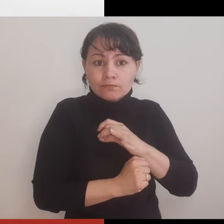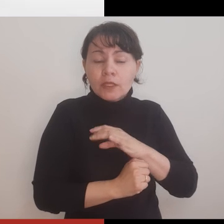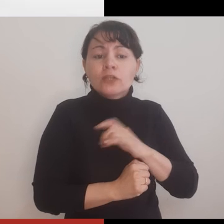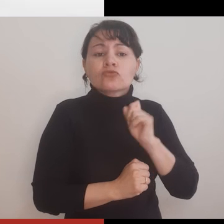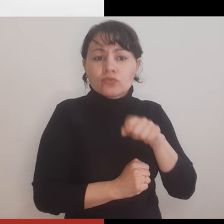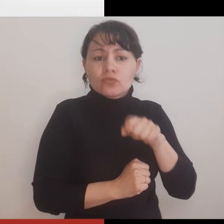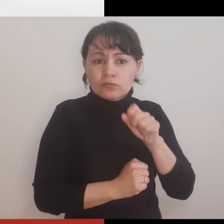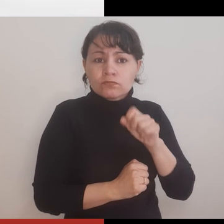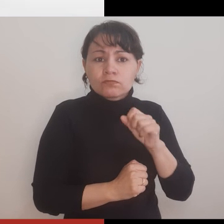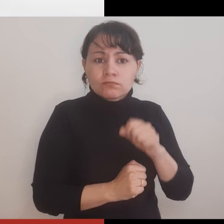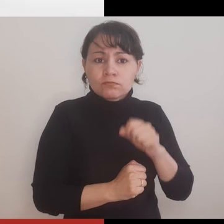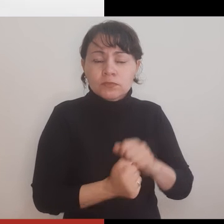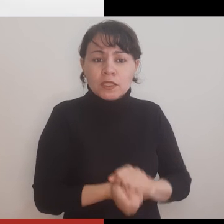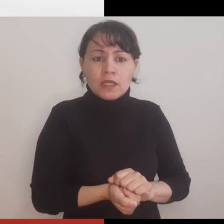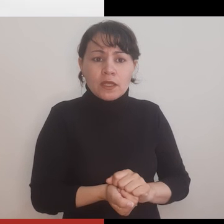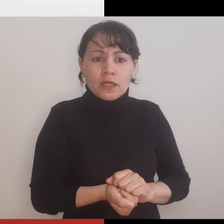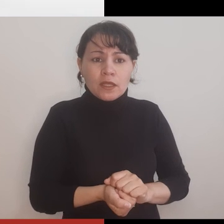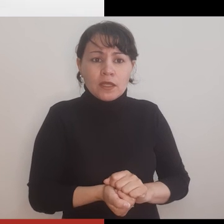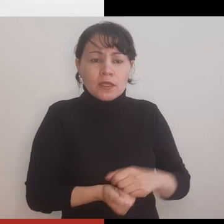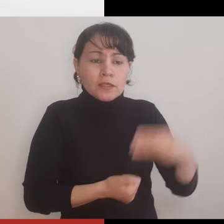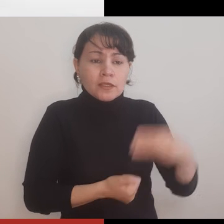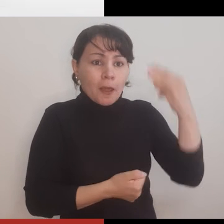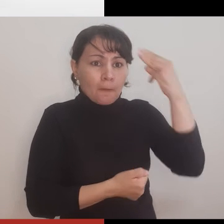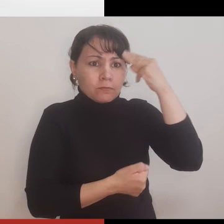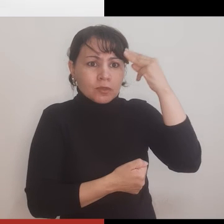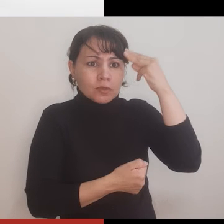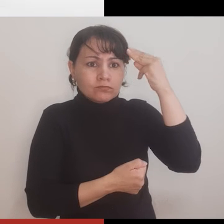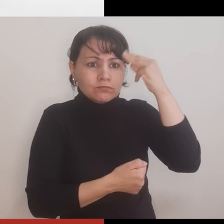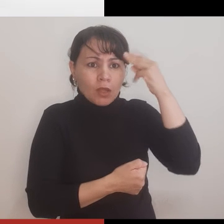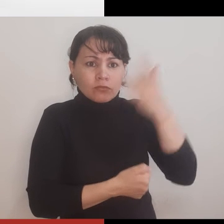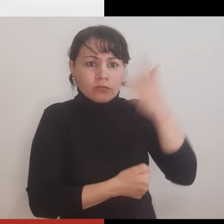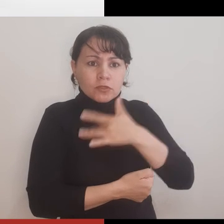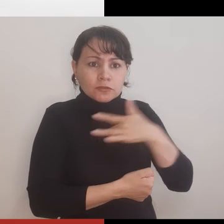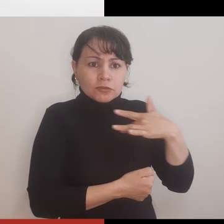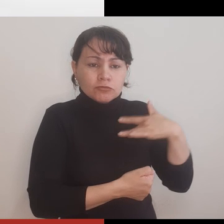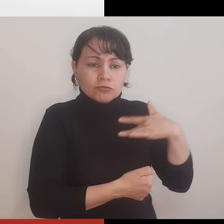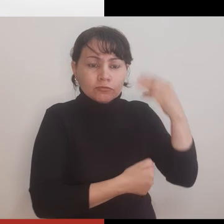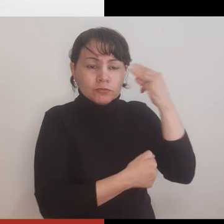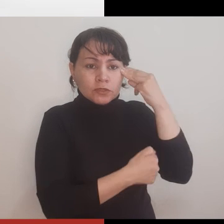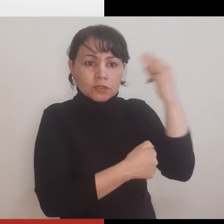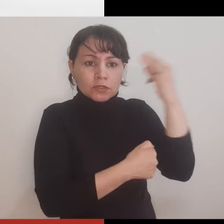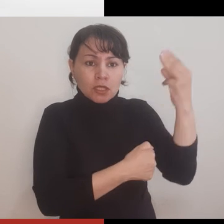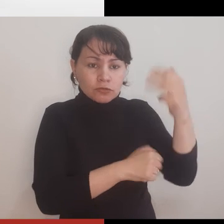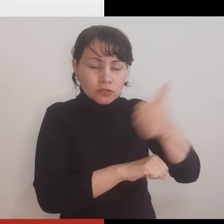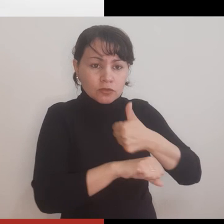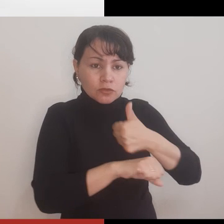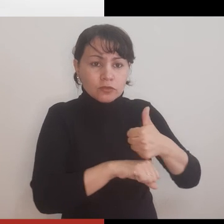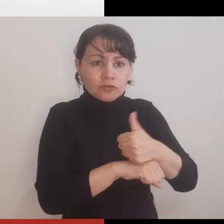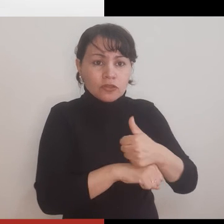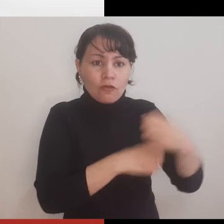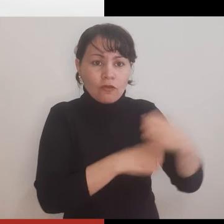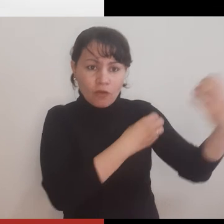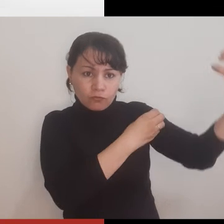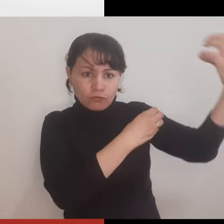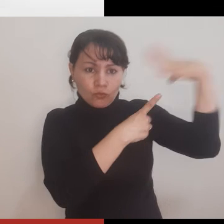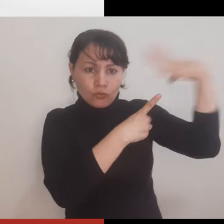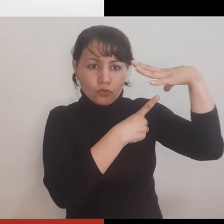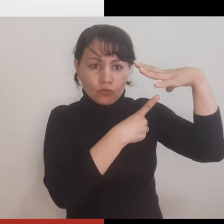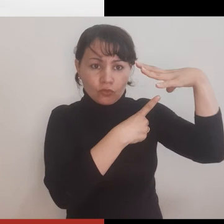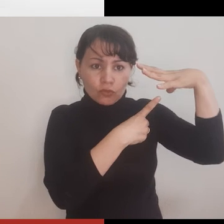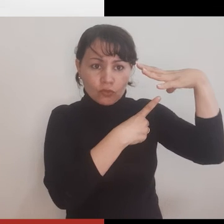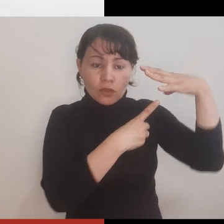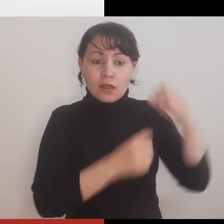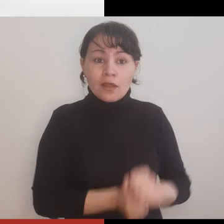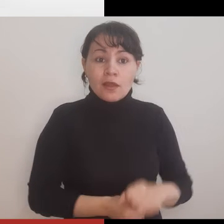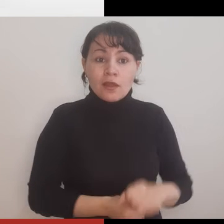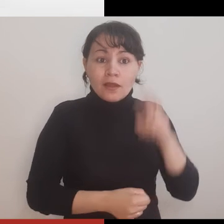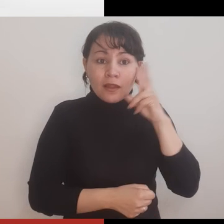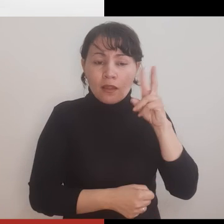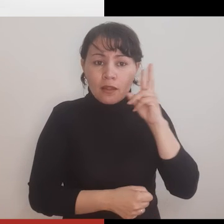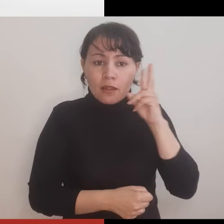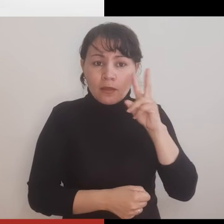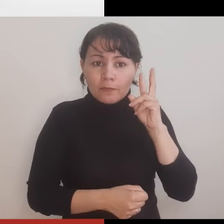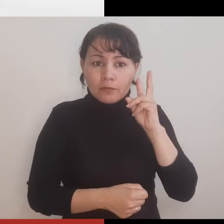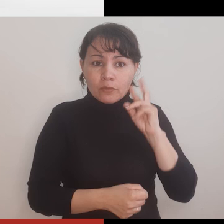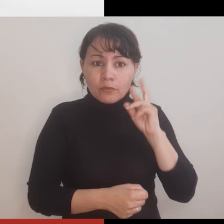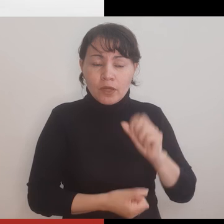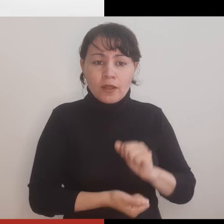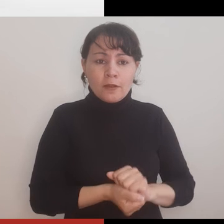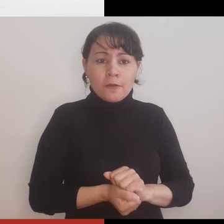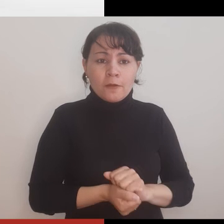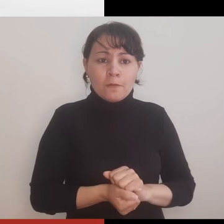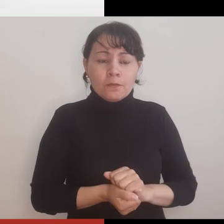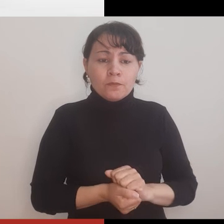vai afetar a saúde mental desses profissionais. E, por fim, lembrar que uma